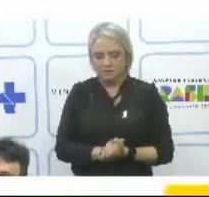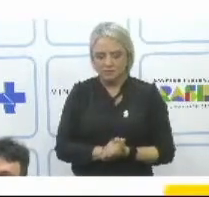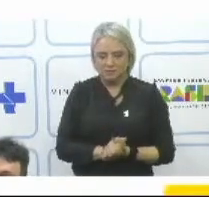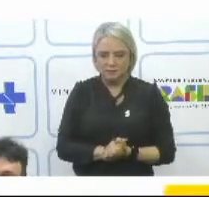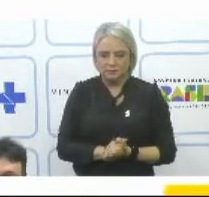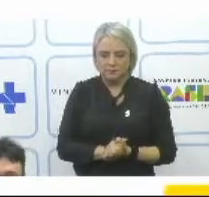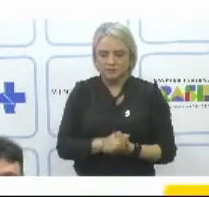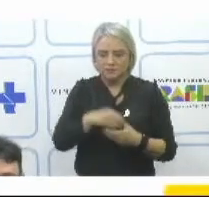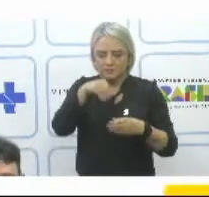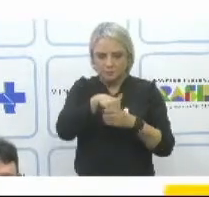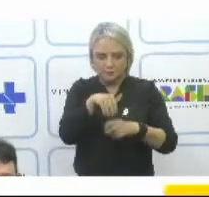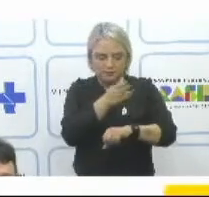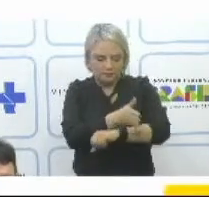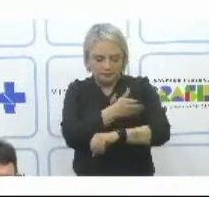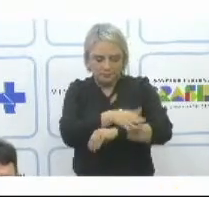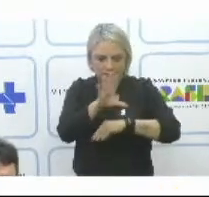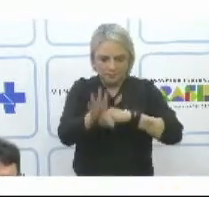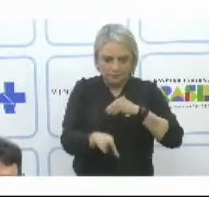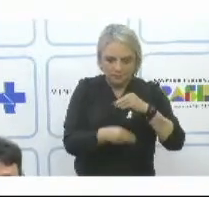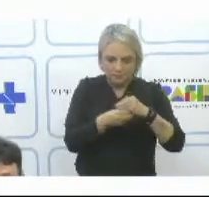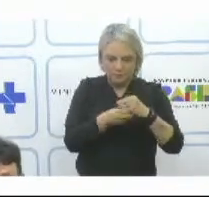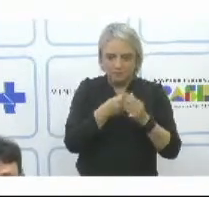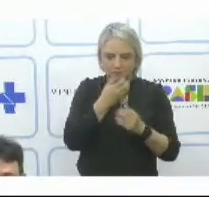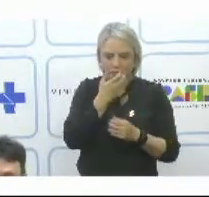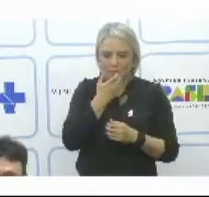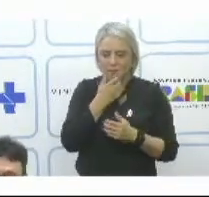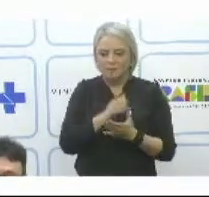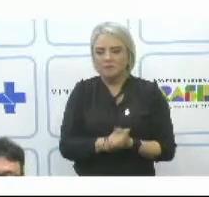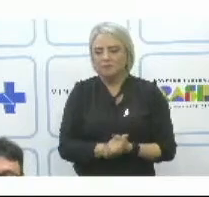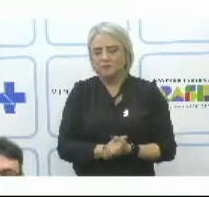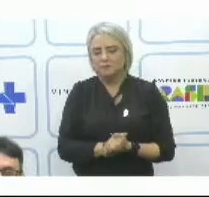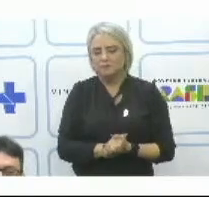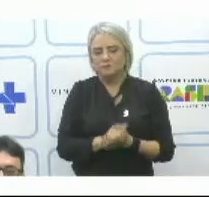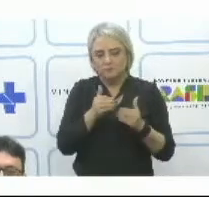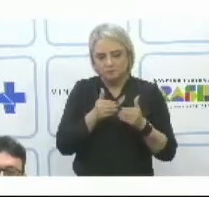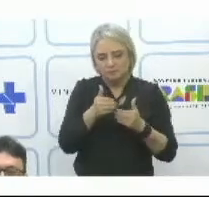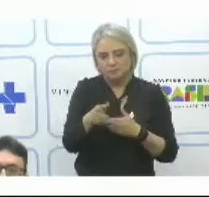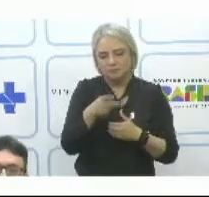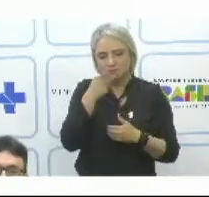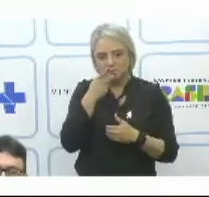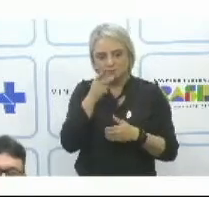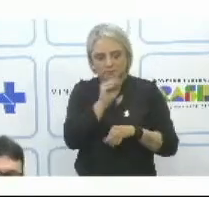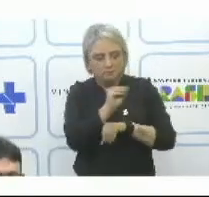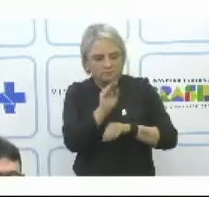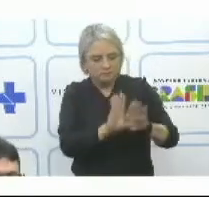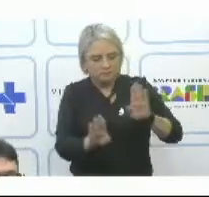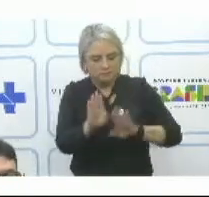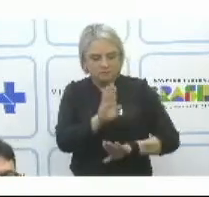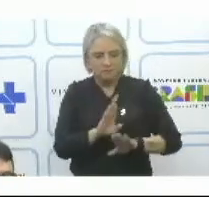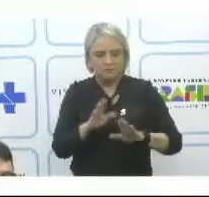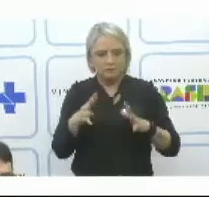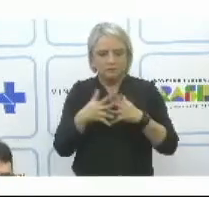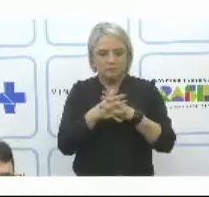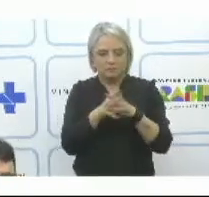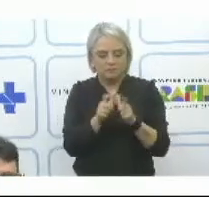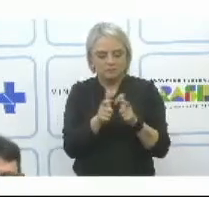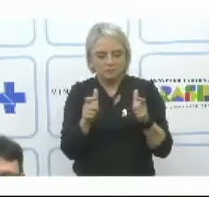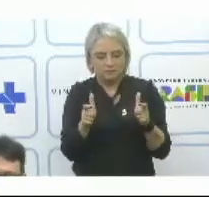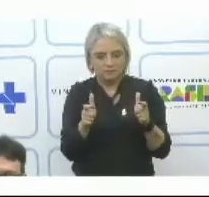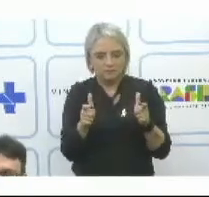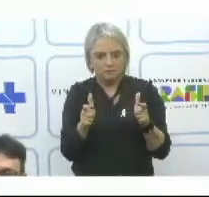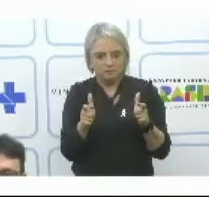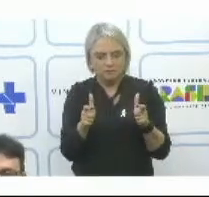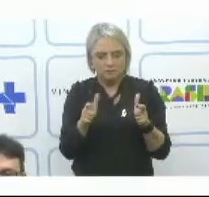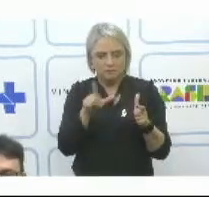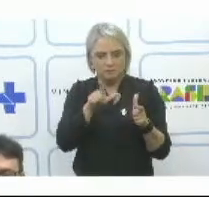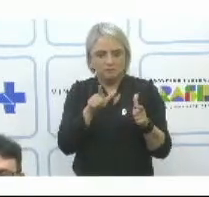Então, dentro das práticas integrativas, né, para além de falar de um cuidado mais integral e ampliado,